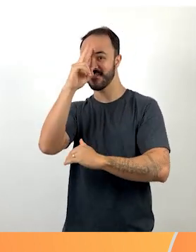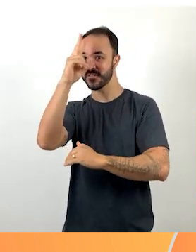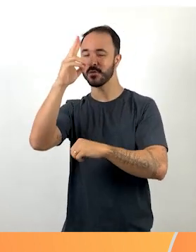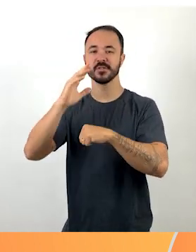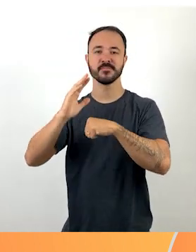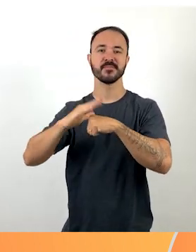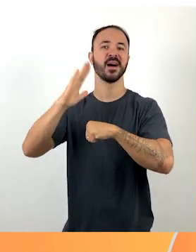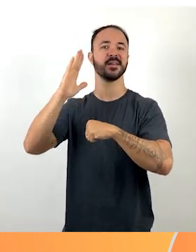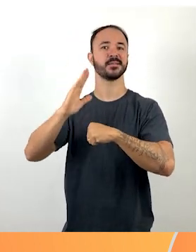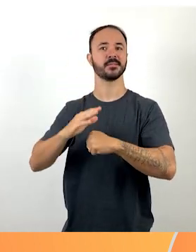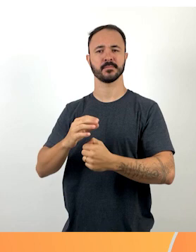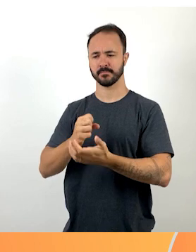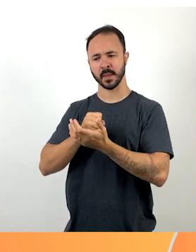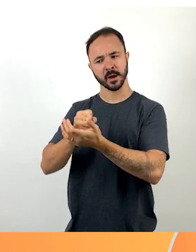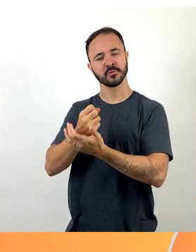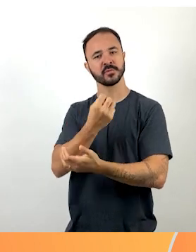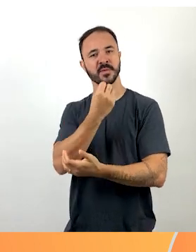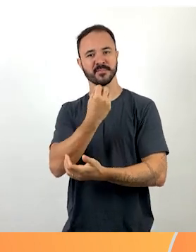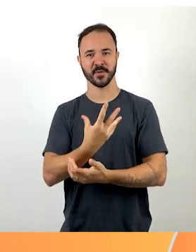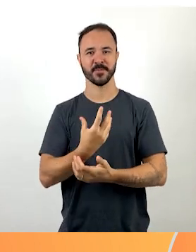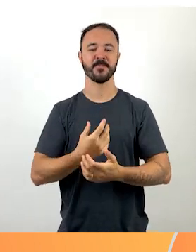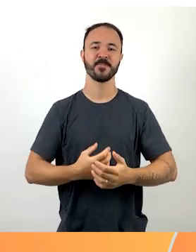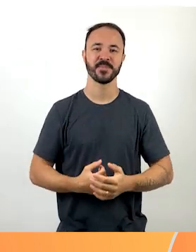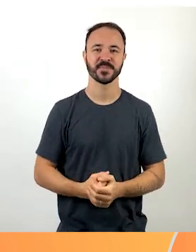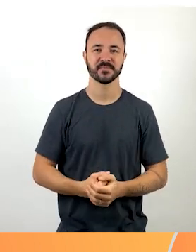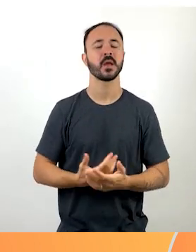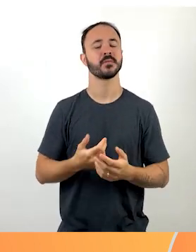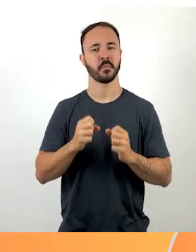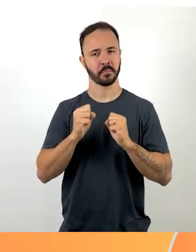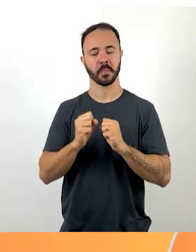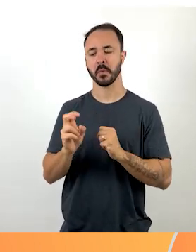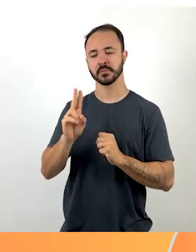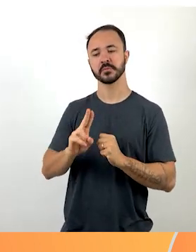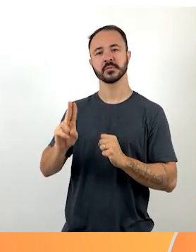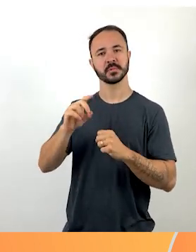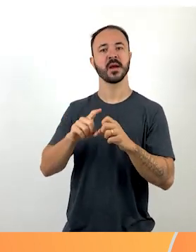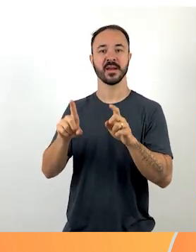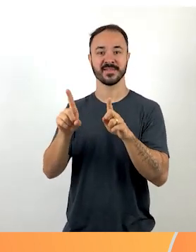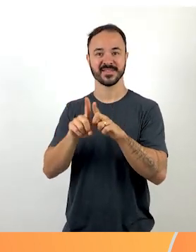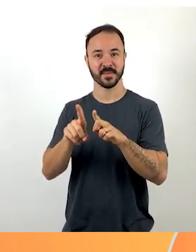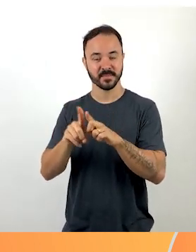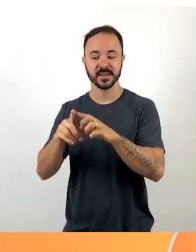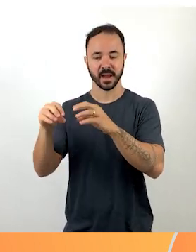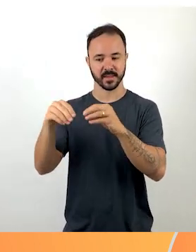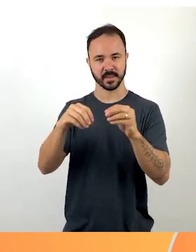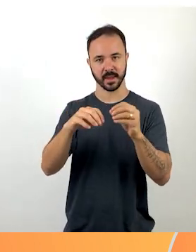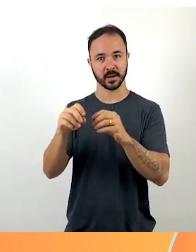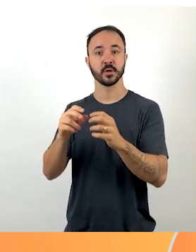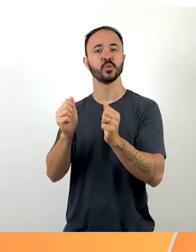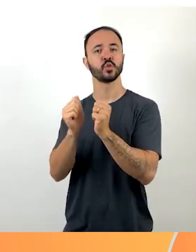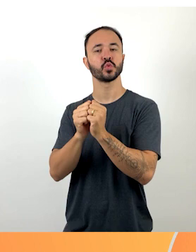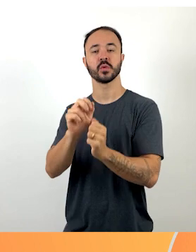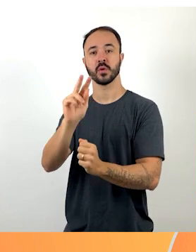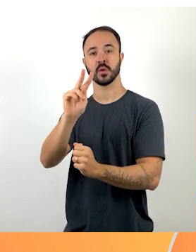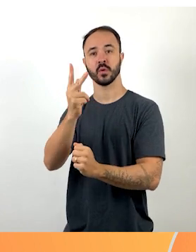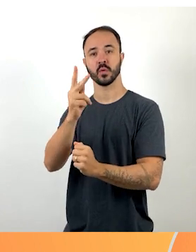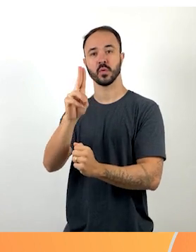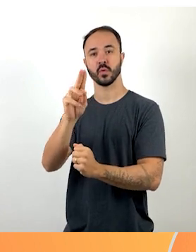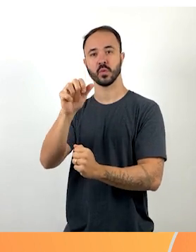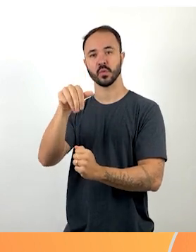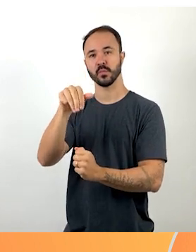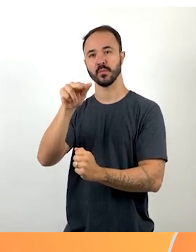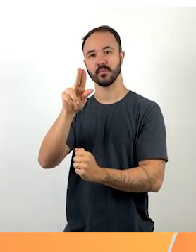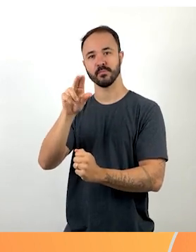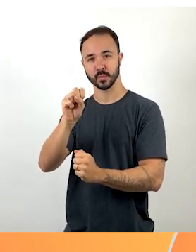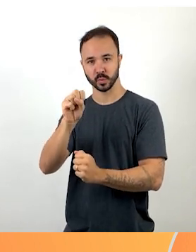extremamente nutritivo e benéfico para a planta. Então pode ser utilizado também na composteira essa terra com humus. Depois de